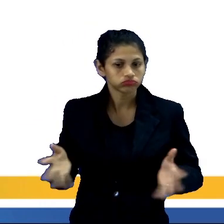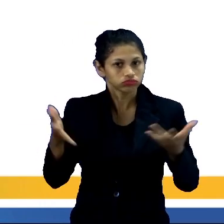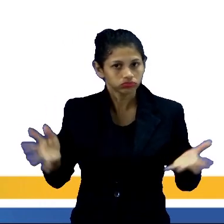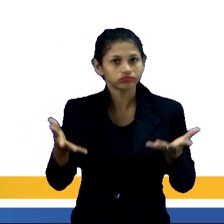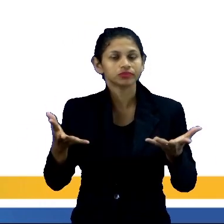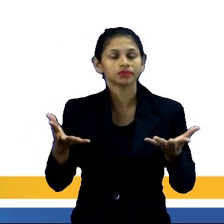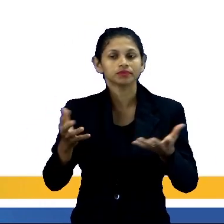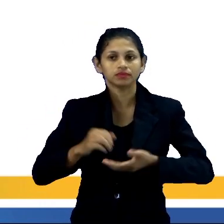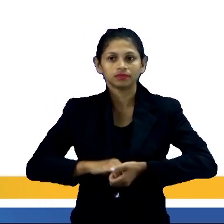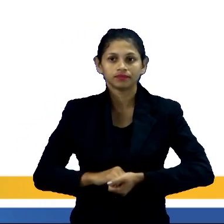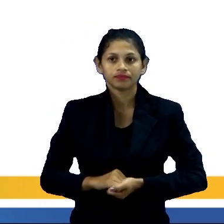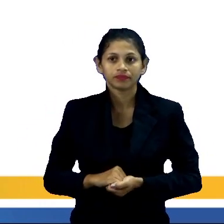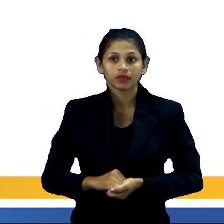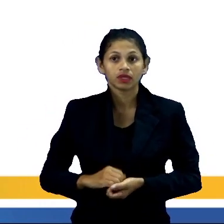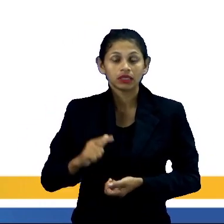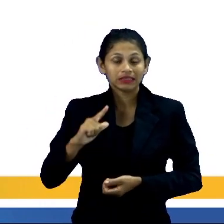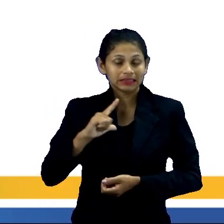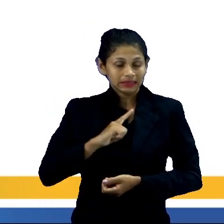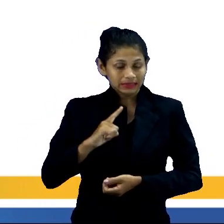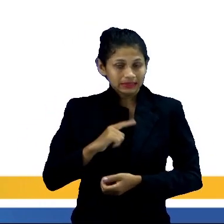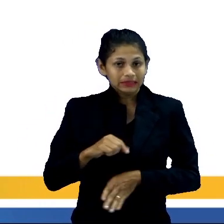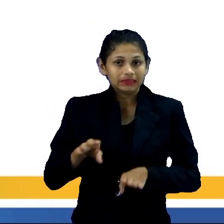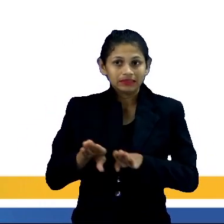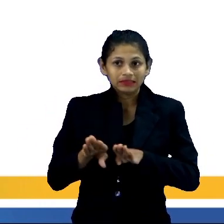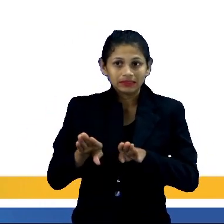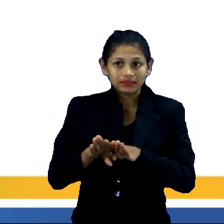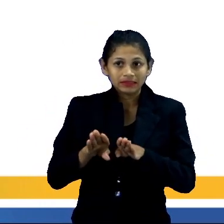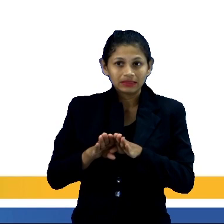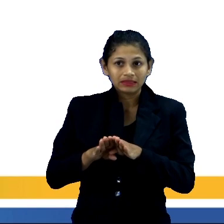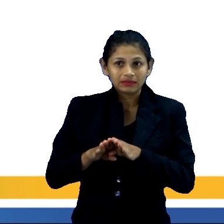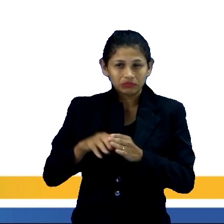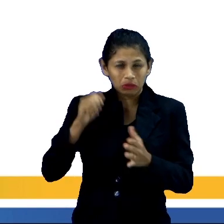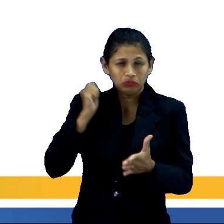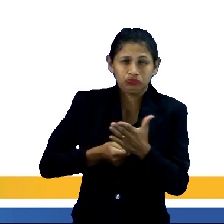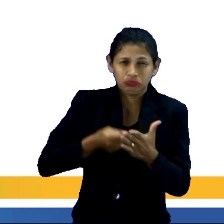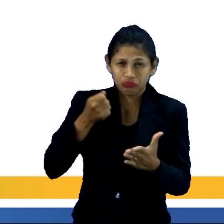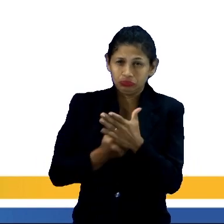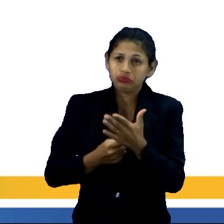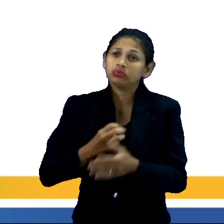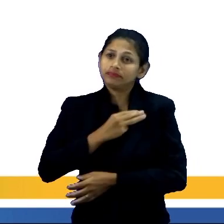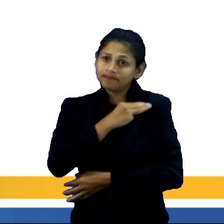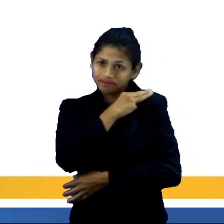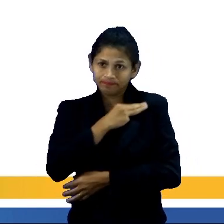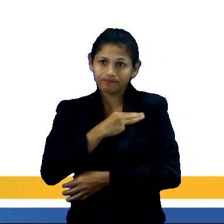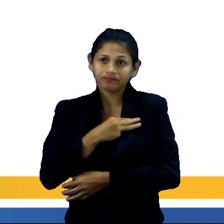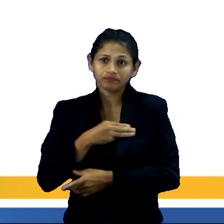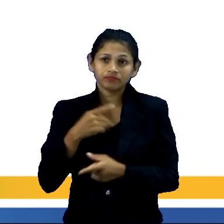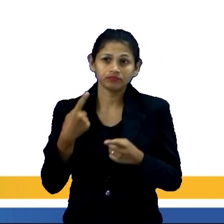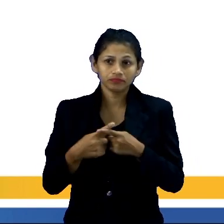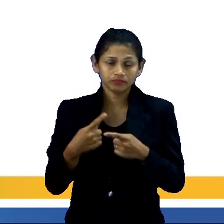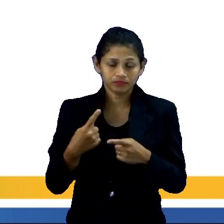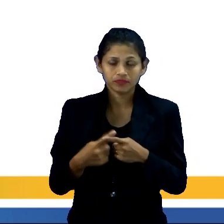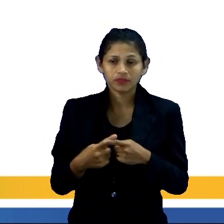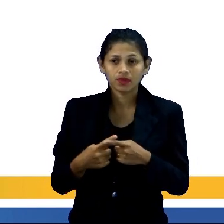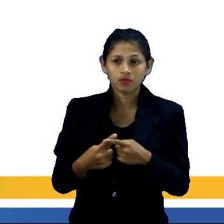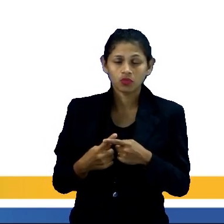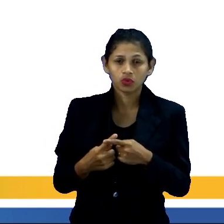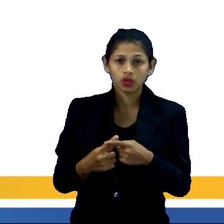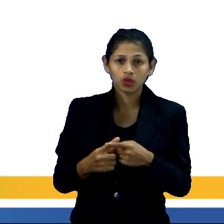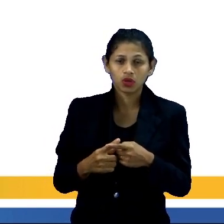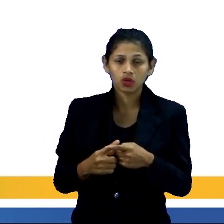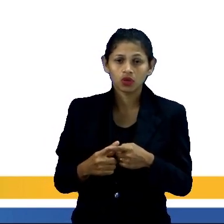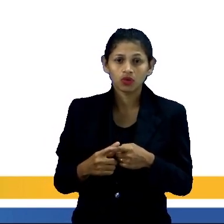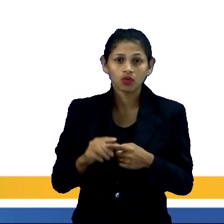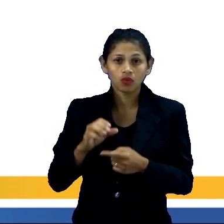Temos também a ditadura militar e a indústria no Brasil, né, que tem relação, porque com o golpe lá de